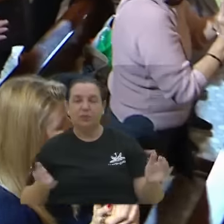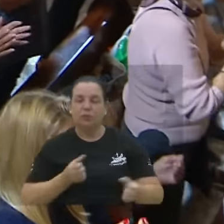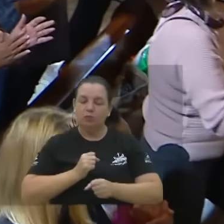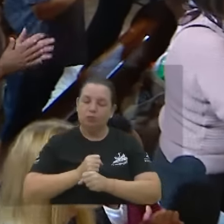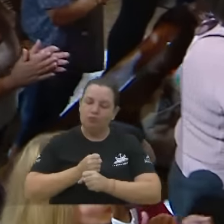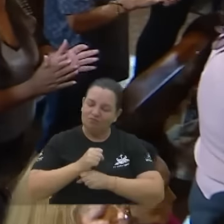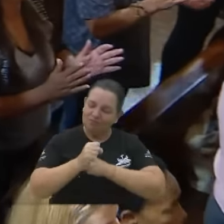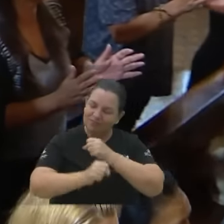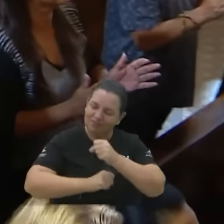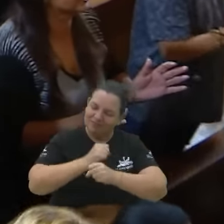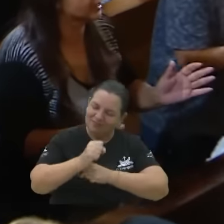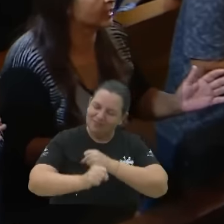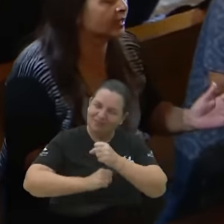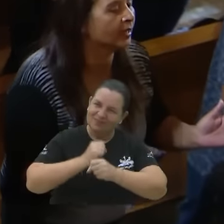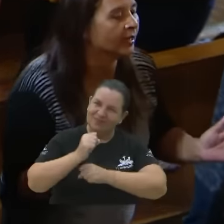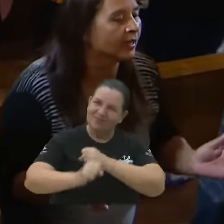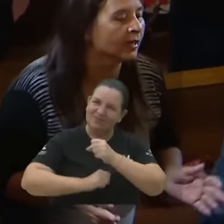felicidades. Muitos